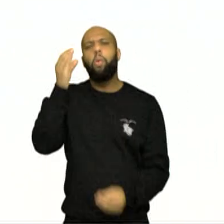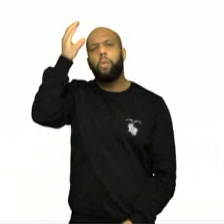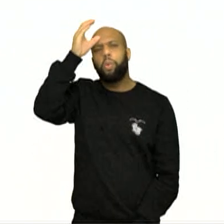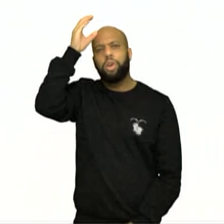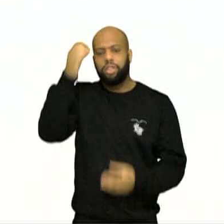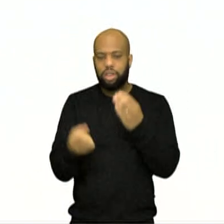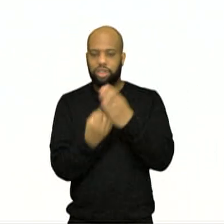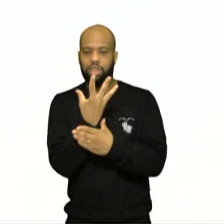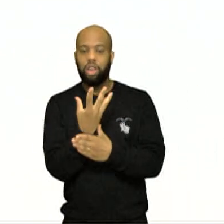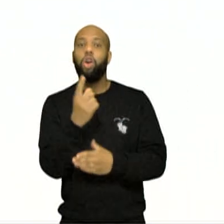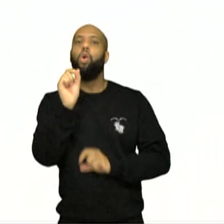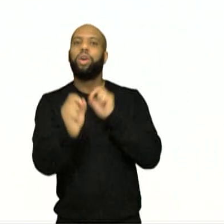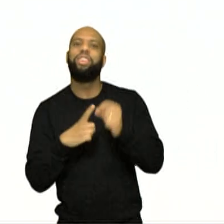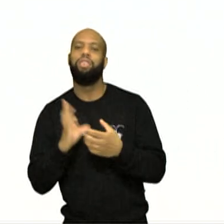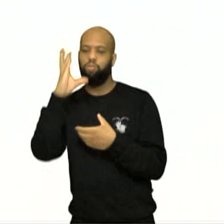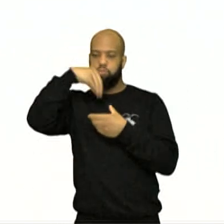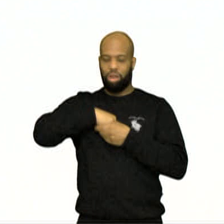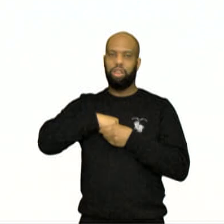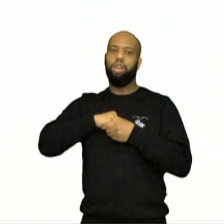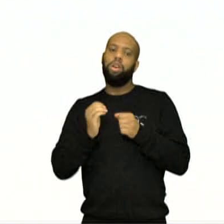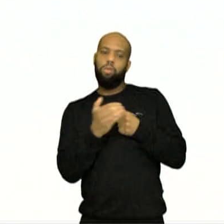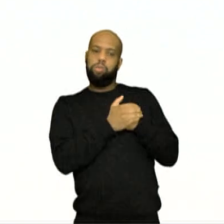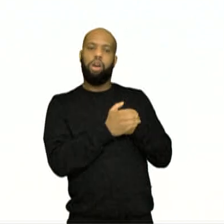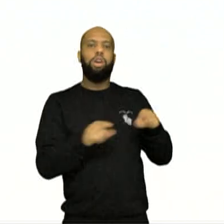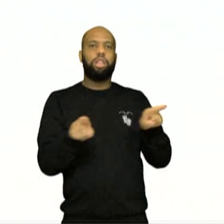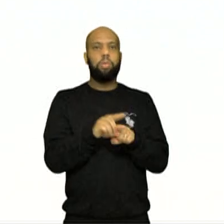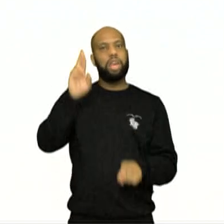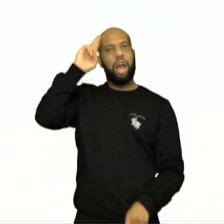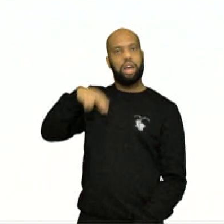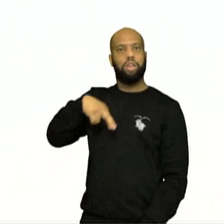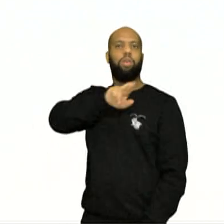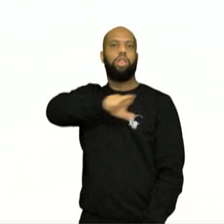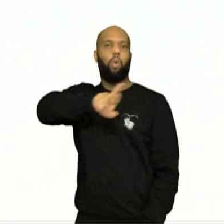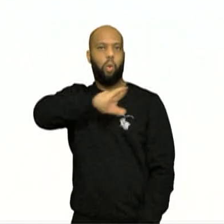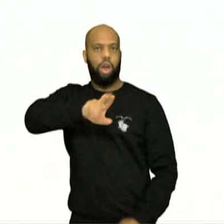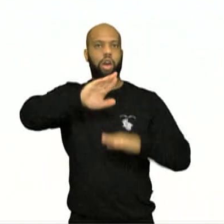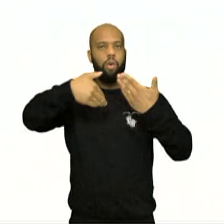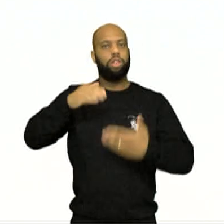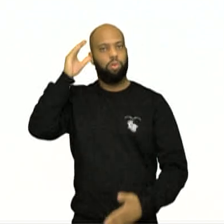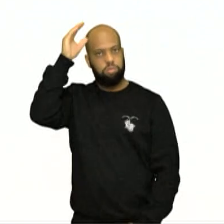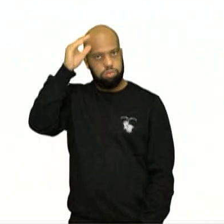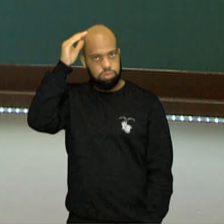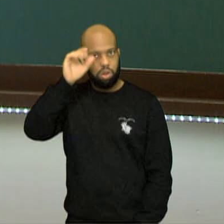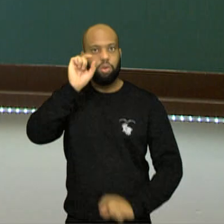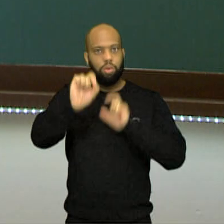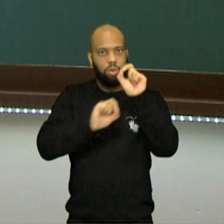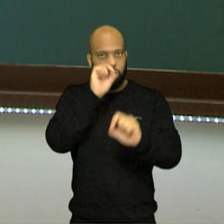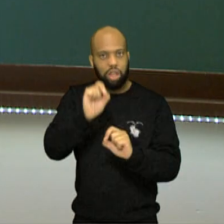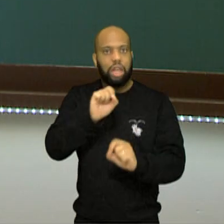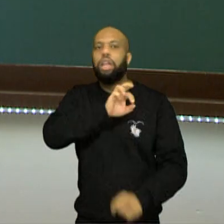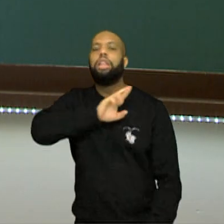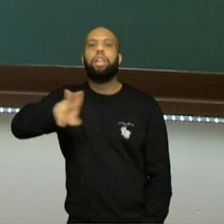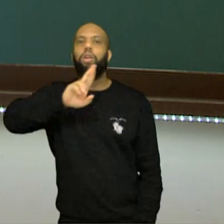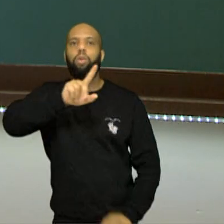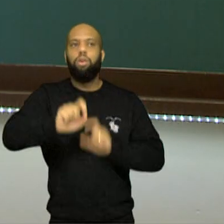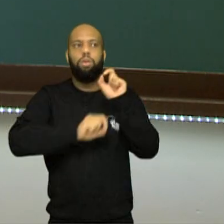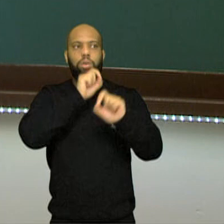é inconsciente e irracional. Então, a consciência, ela não é